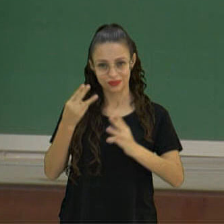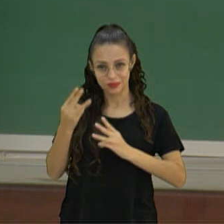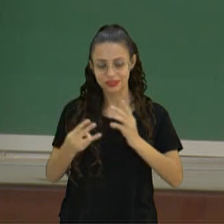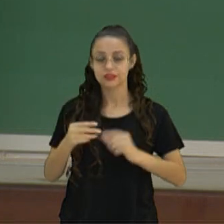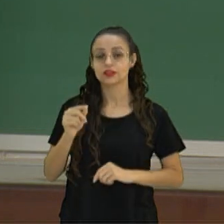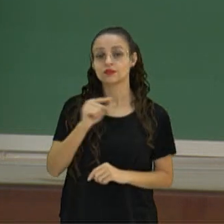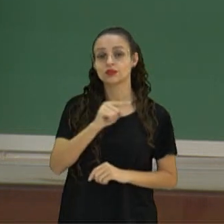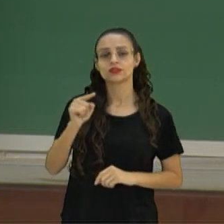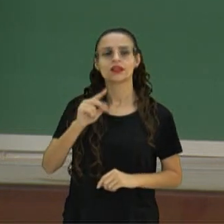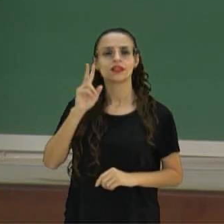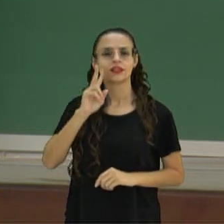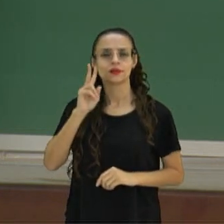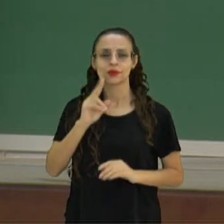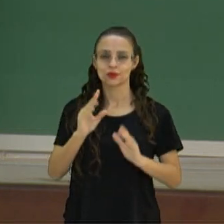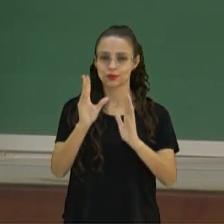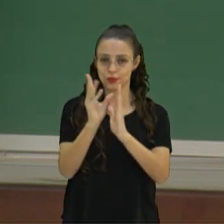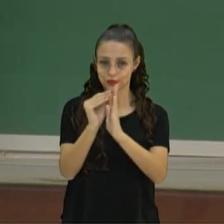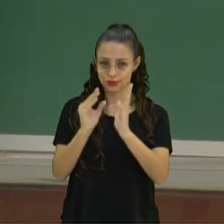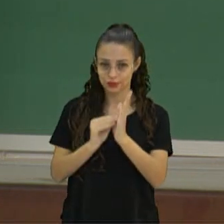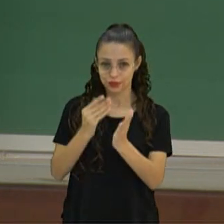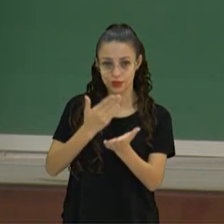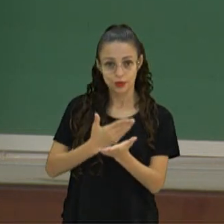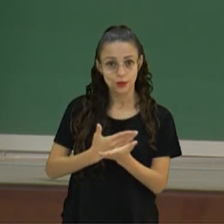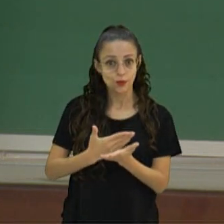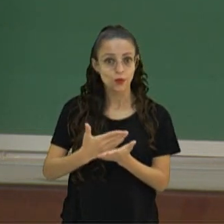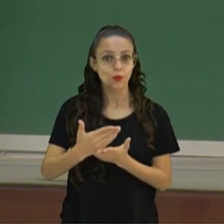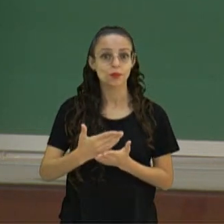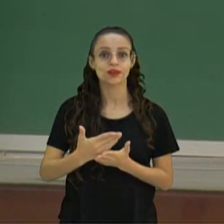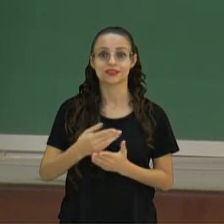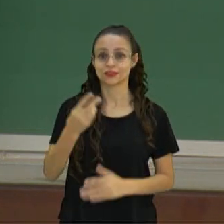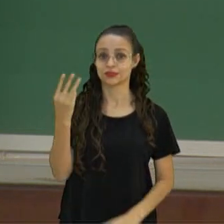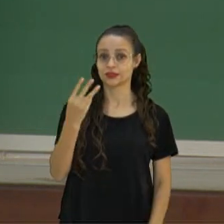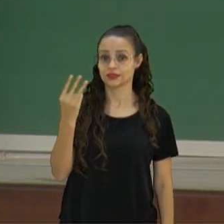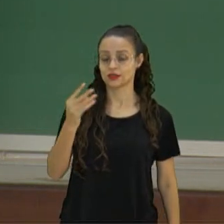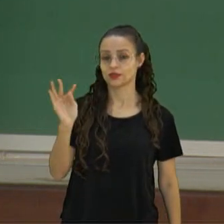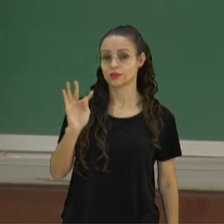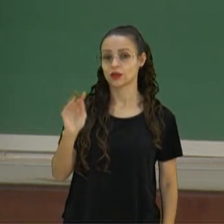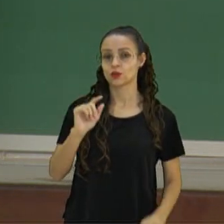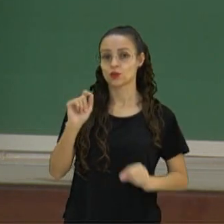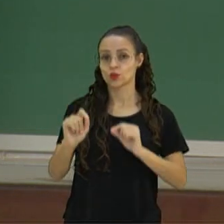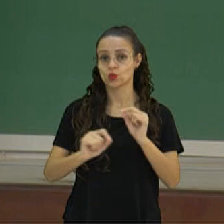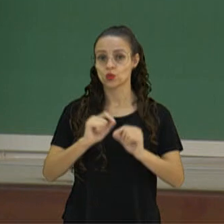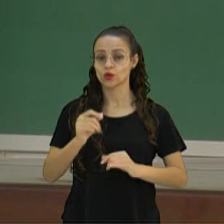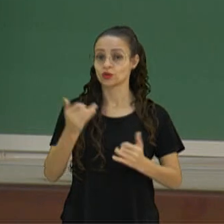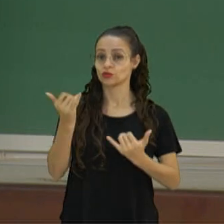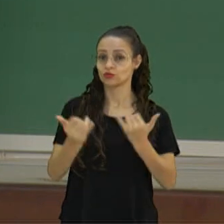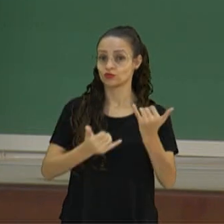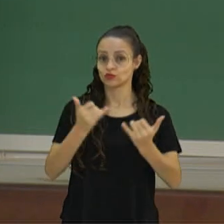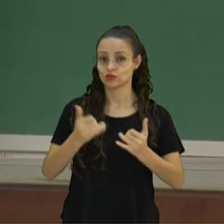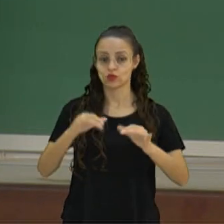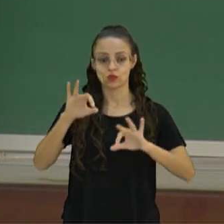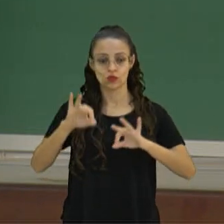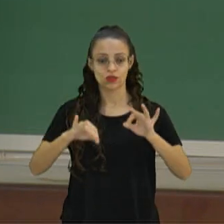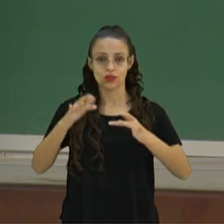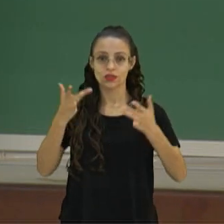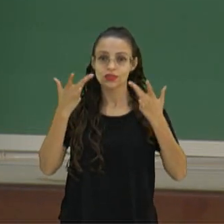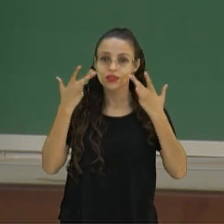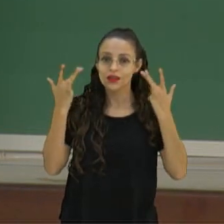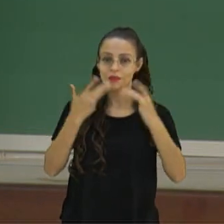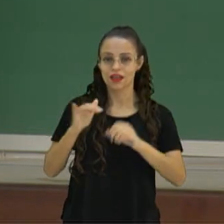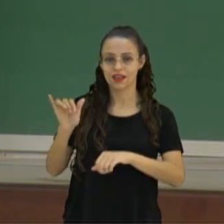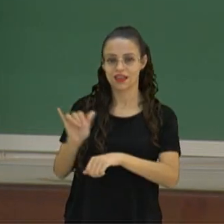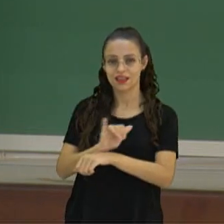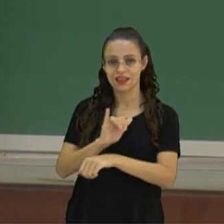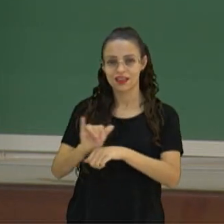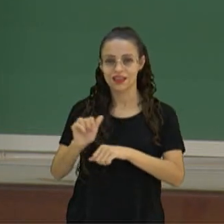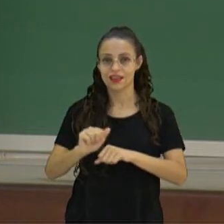Se vocês bem lembram, né, os conteúdos que nós iniciamos no trimestre, então trabalhamos os jogos dramáticos, né, relacionados à